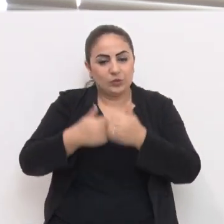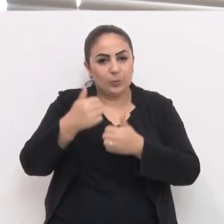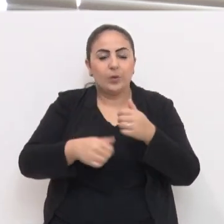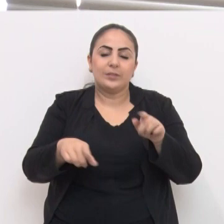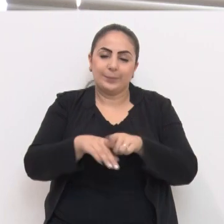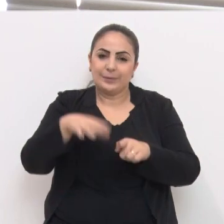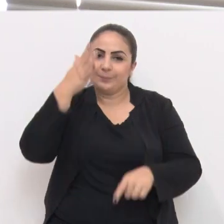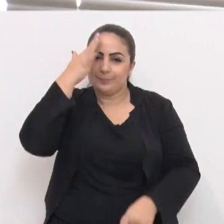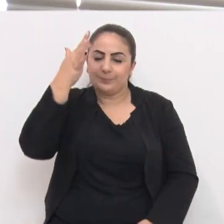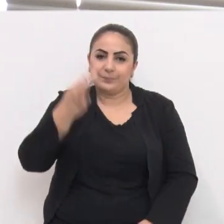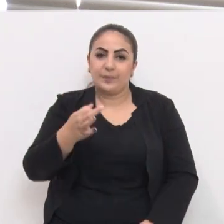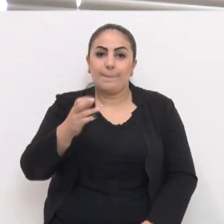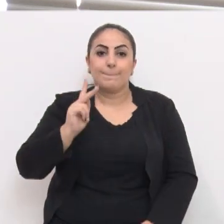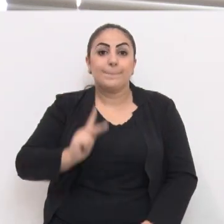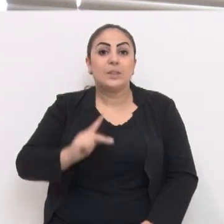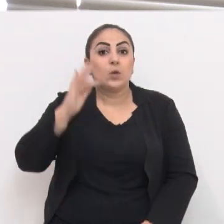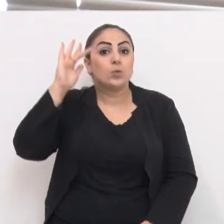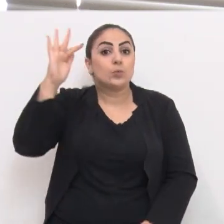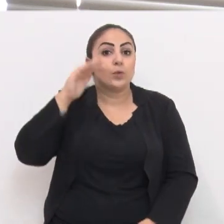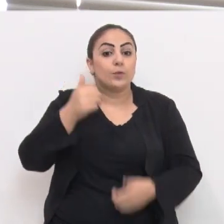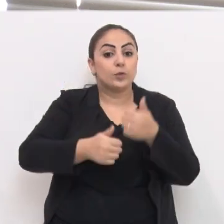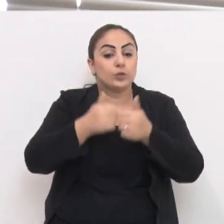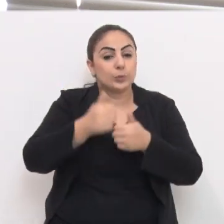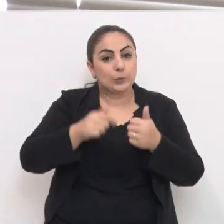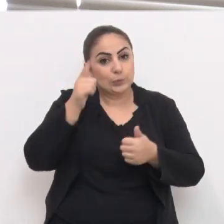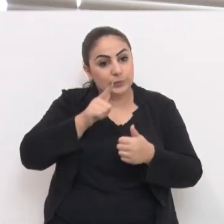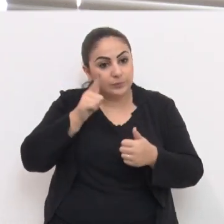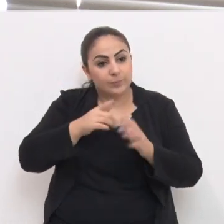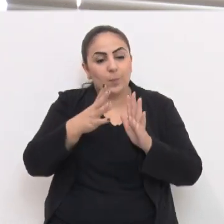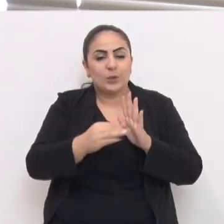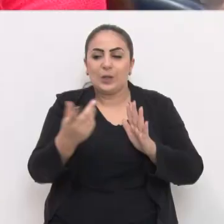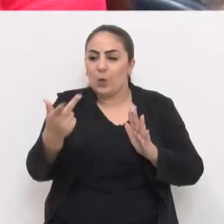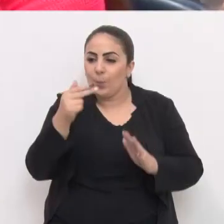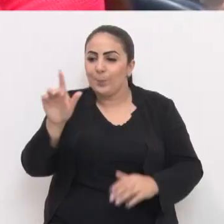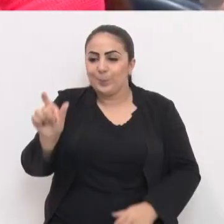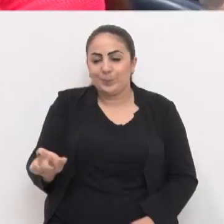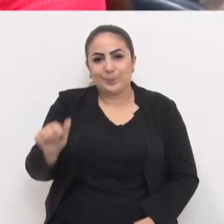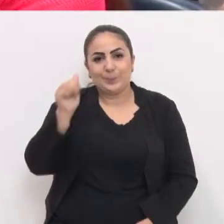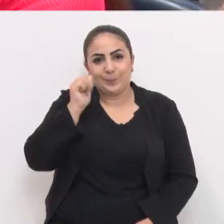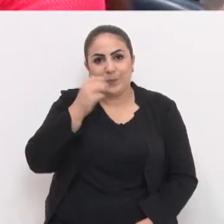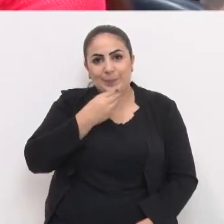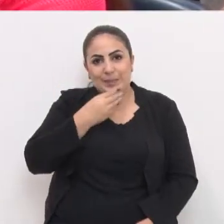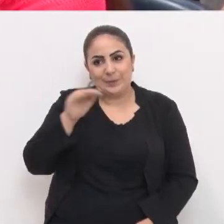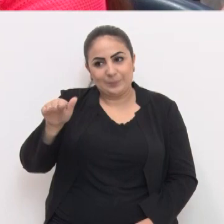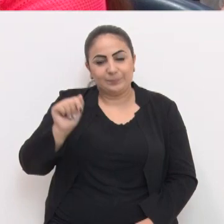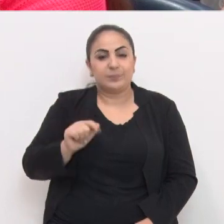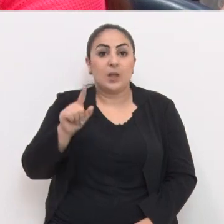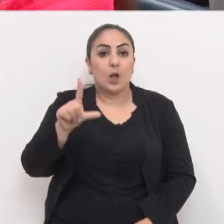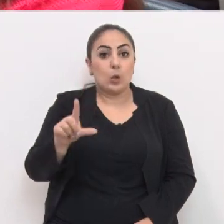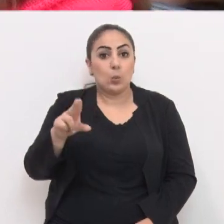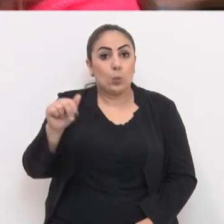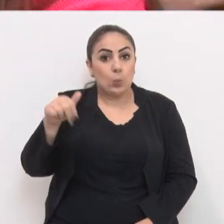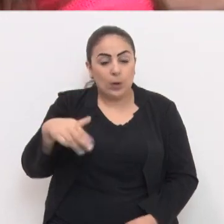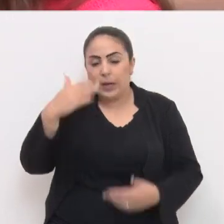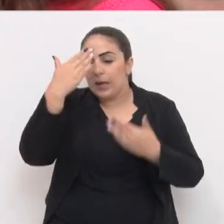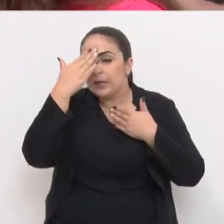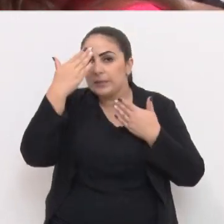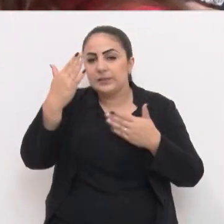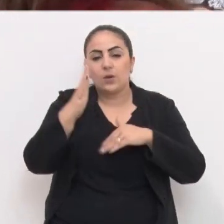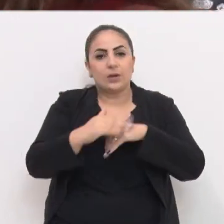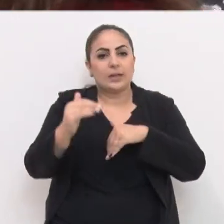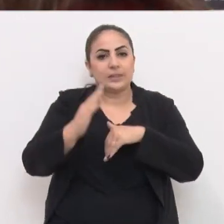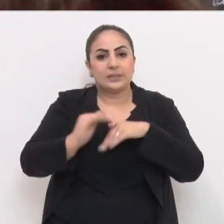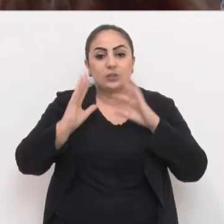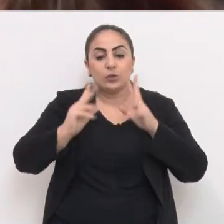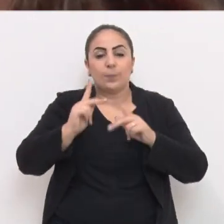com certeza, aqueles que sonham no futebol sigam o exemplo desse menino. O jogador Luan Patrick agradeceu o carinho